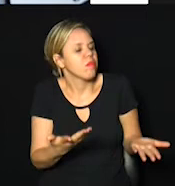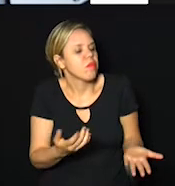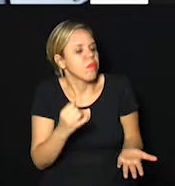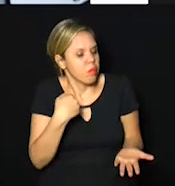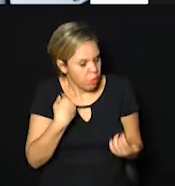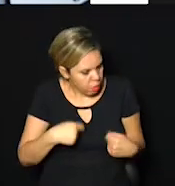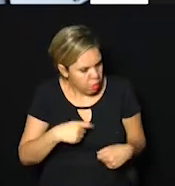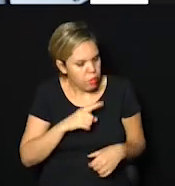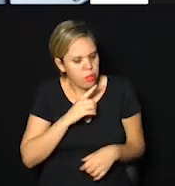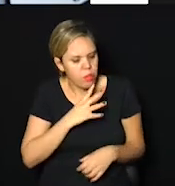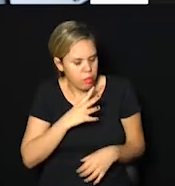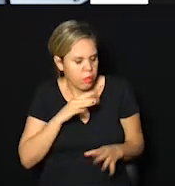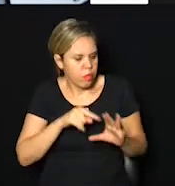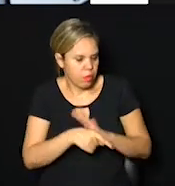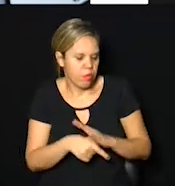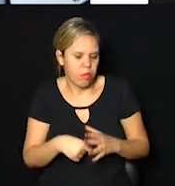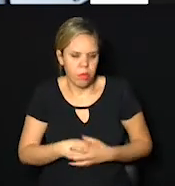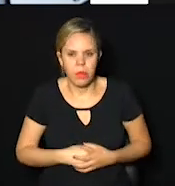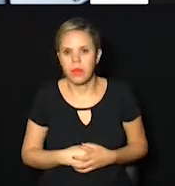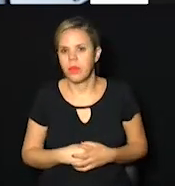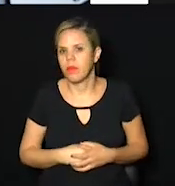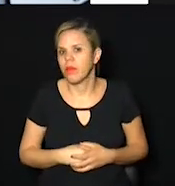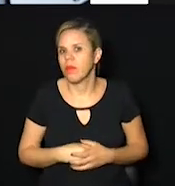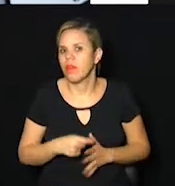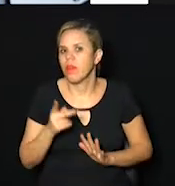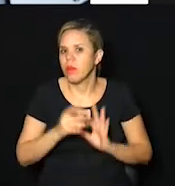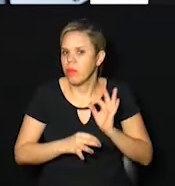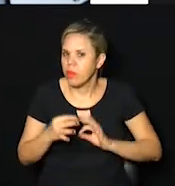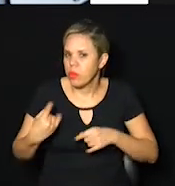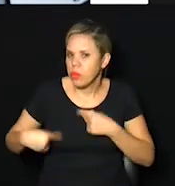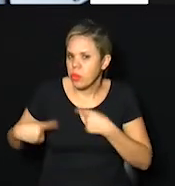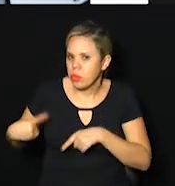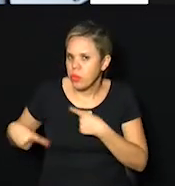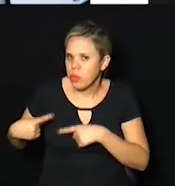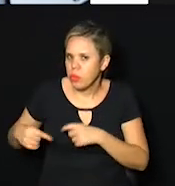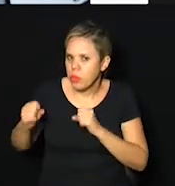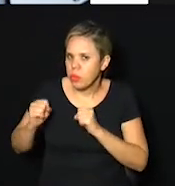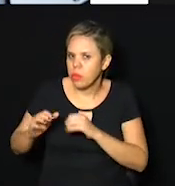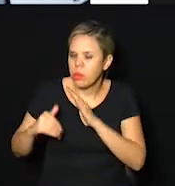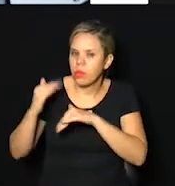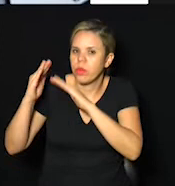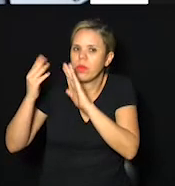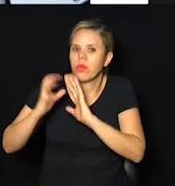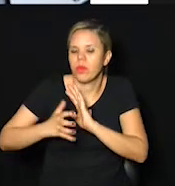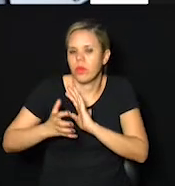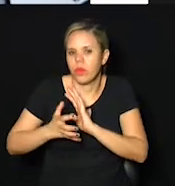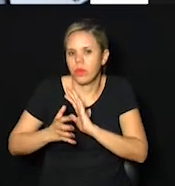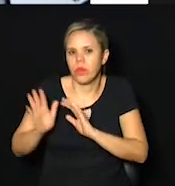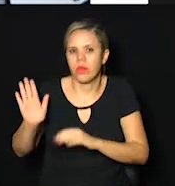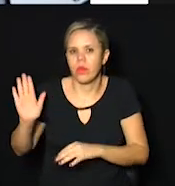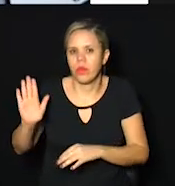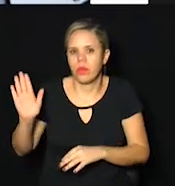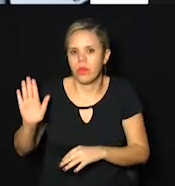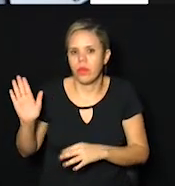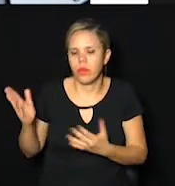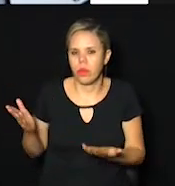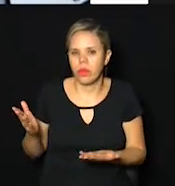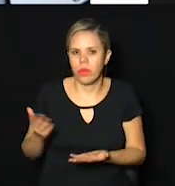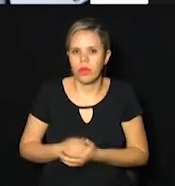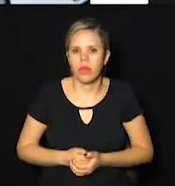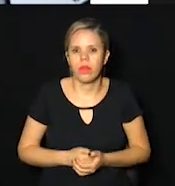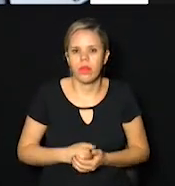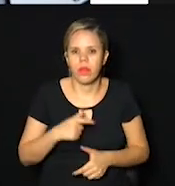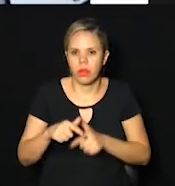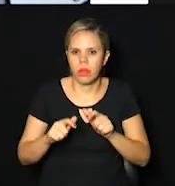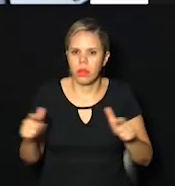preciso conhecer. E projeto político, projeto de poder, vai muito além de partidos, candidatos, candidaturas e mandatos. É algo